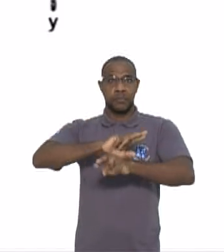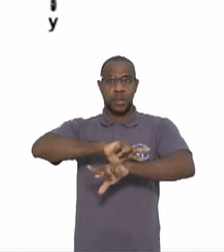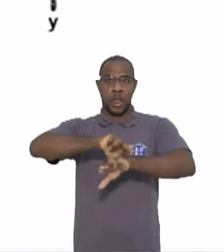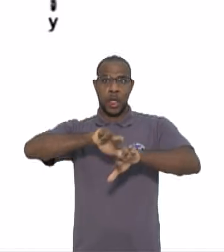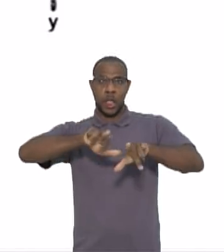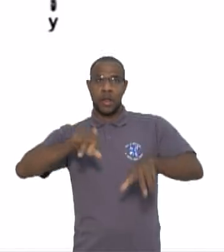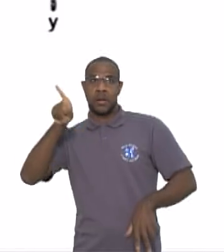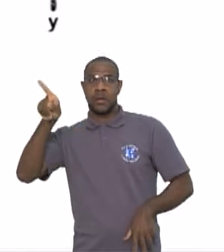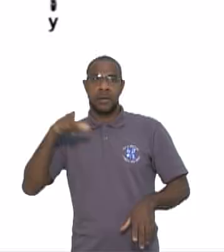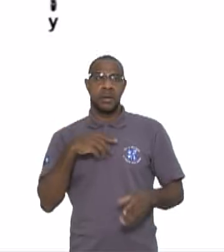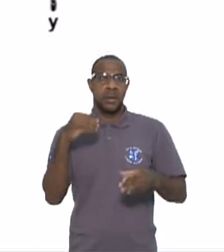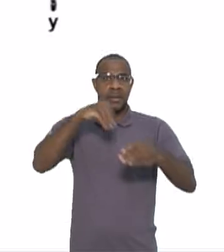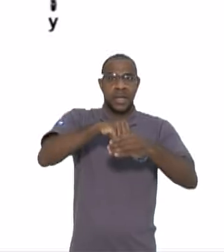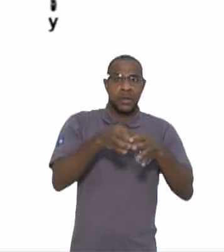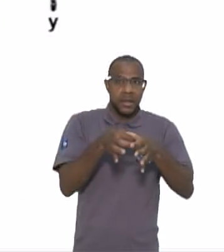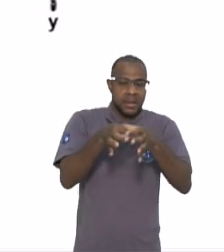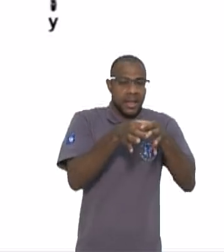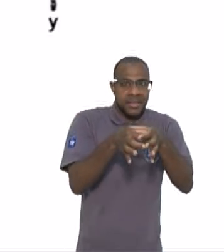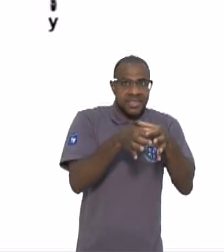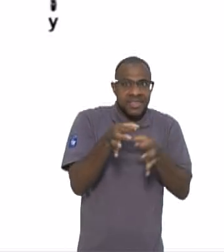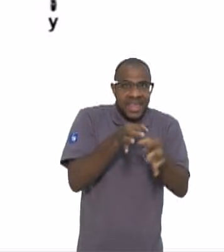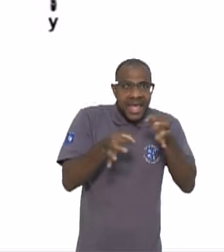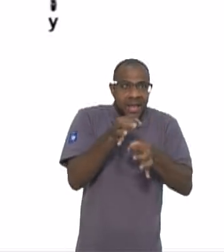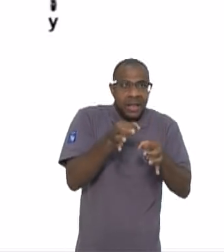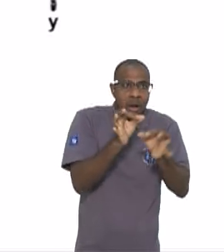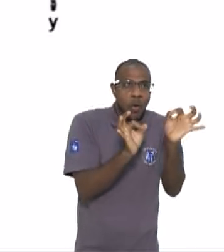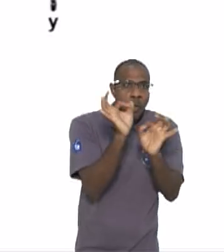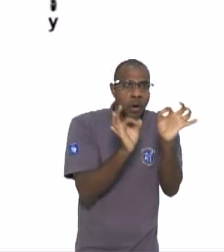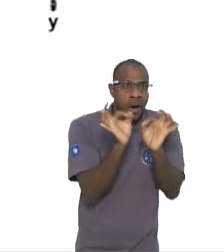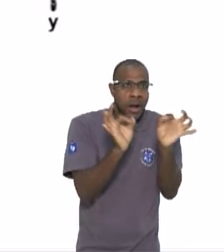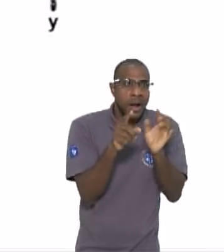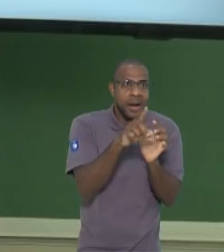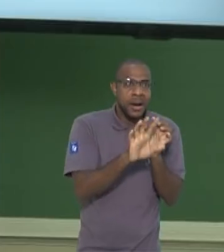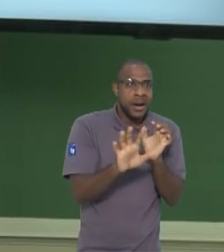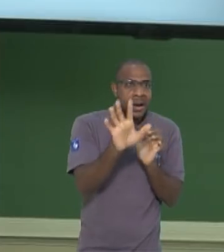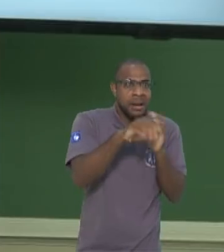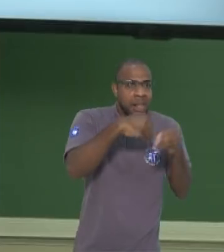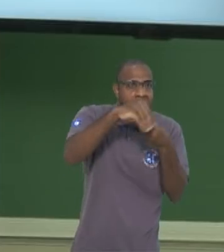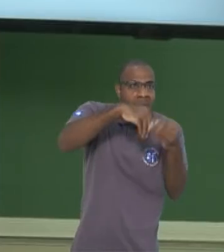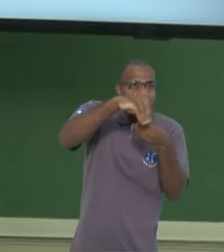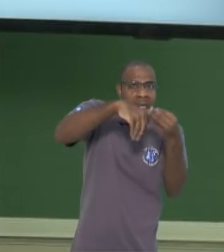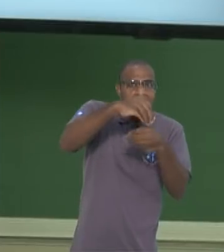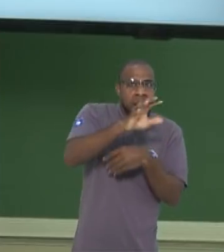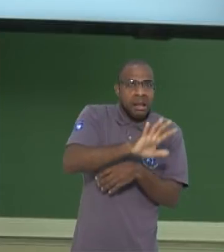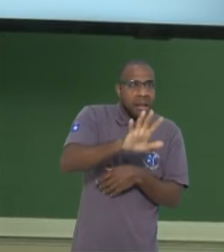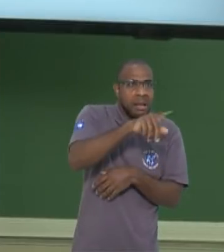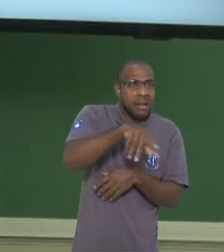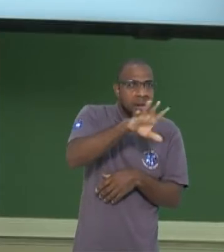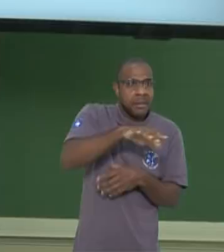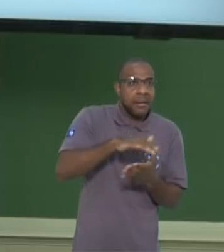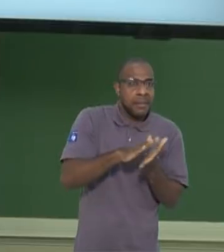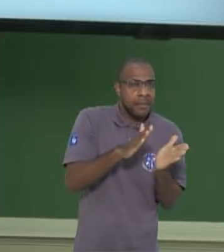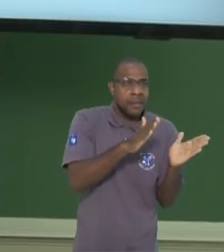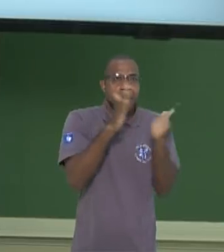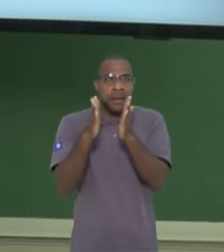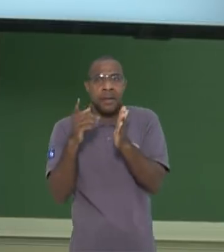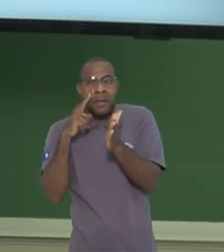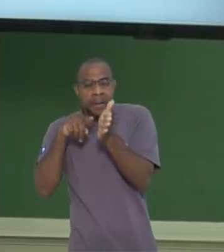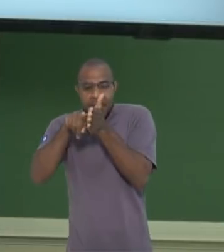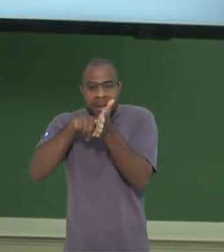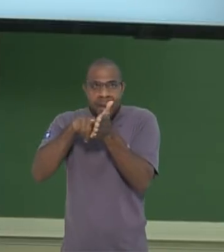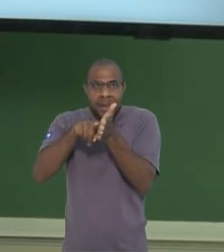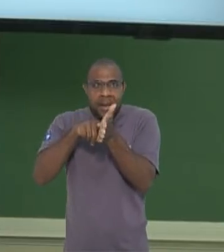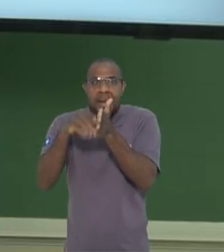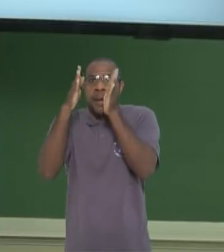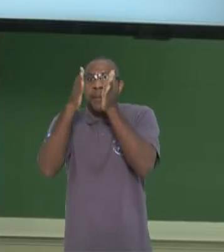célula não está organizadinho desse jeito, tá assim, ó. Tudo bagunçado, tudo misturado. Mas quando vai fazer análise, eles deixam lá, de